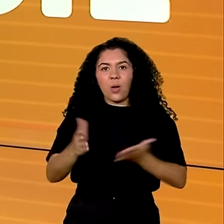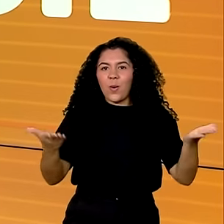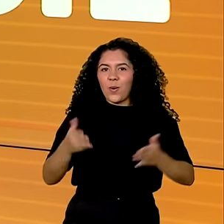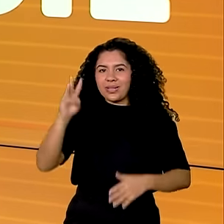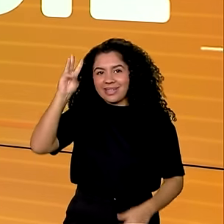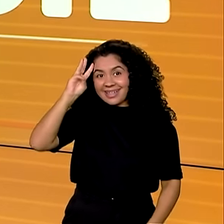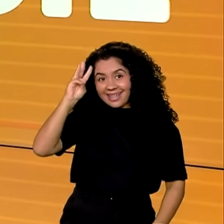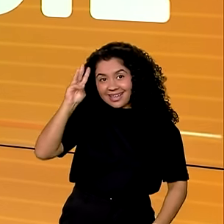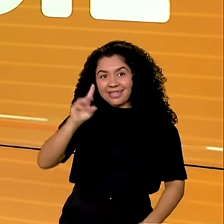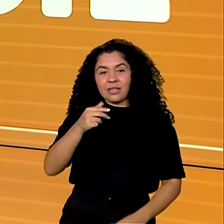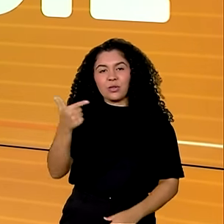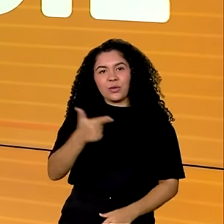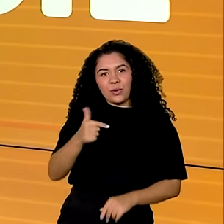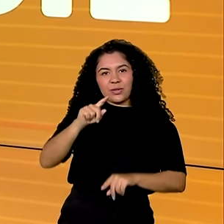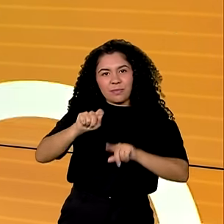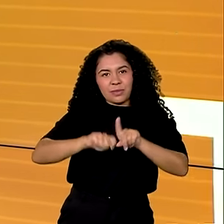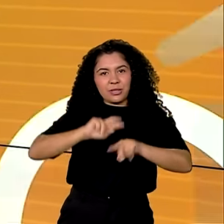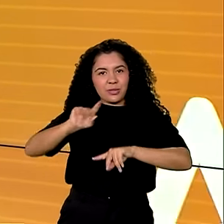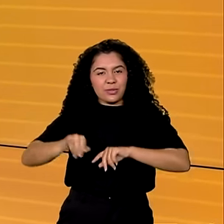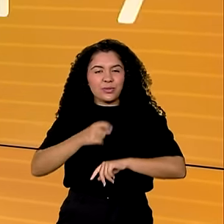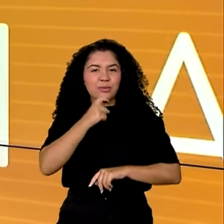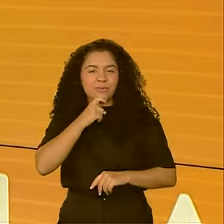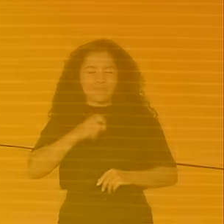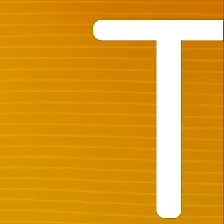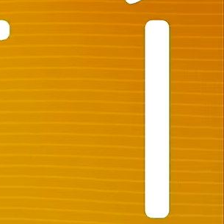julho, o Brasil em Dia começa agora.